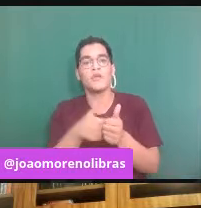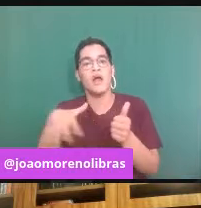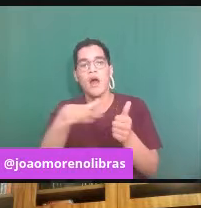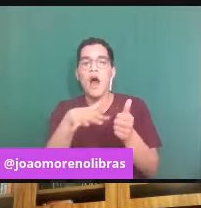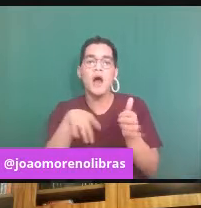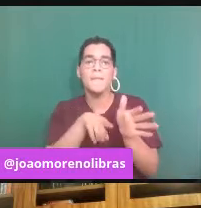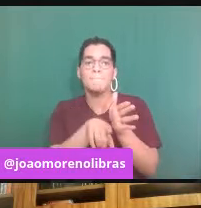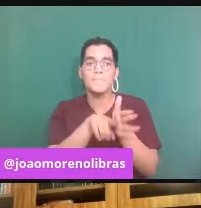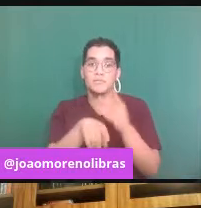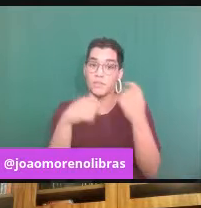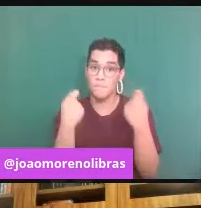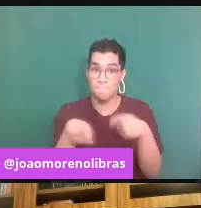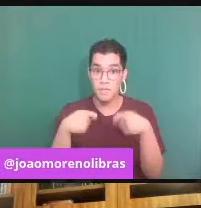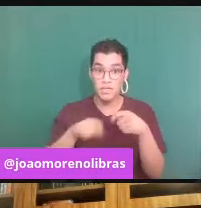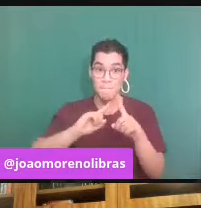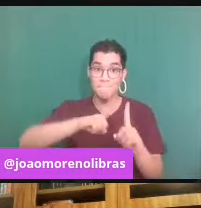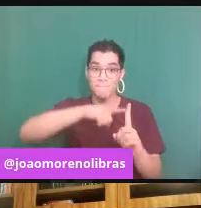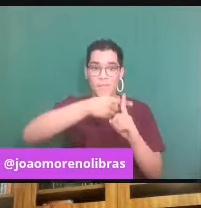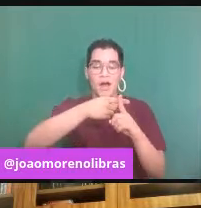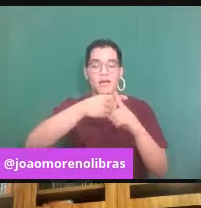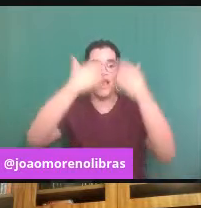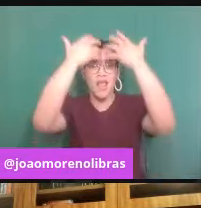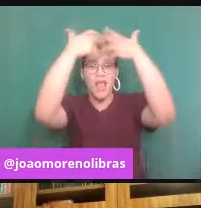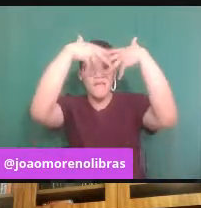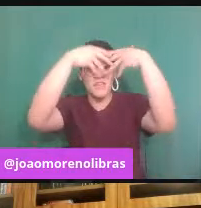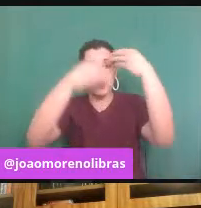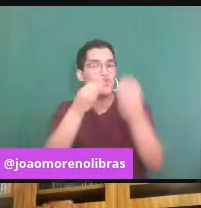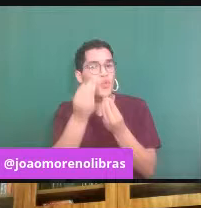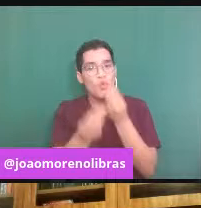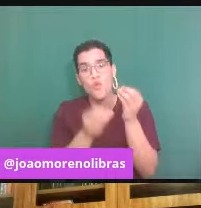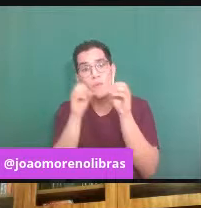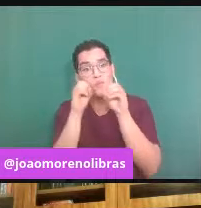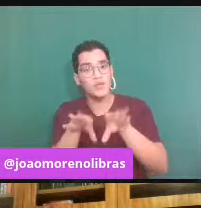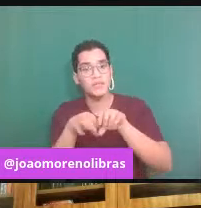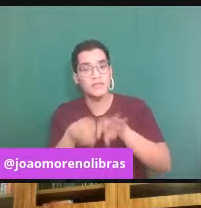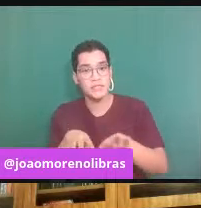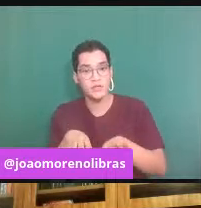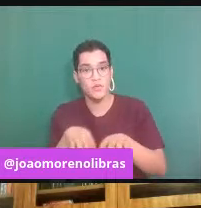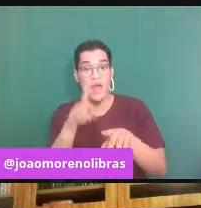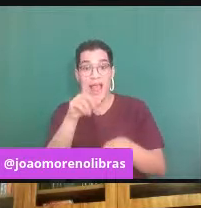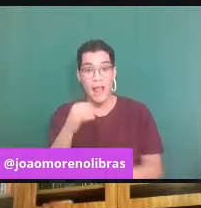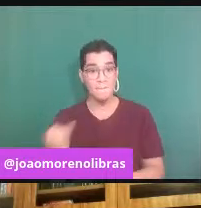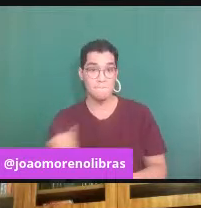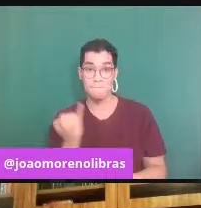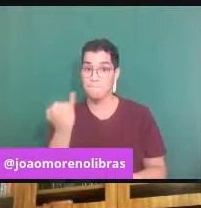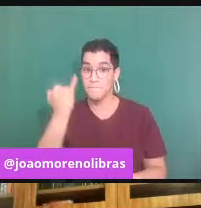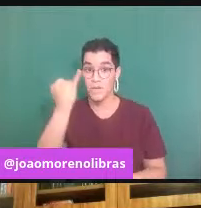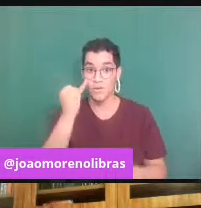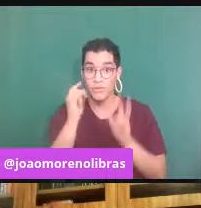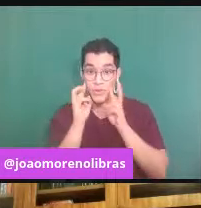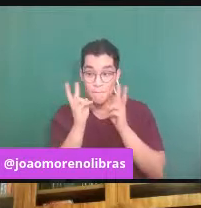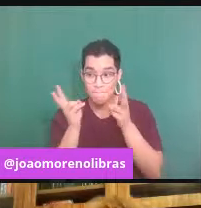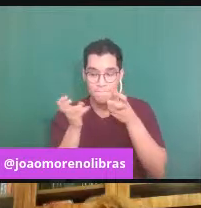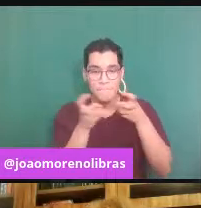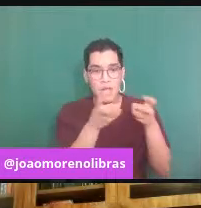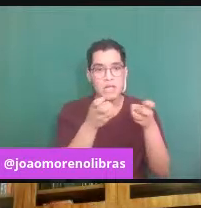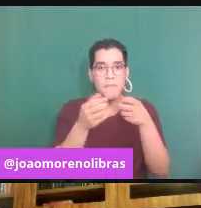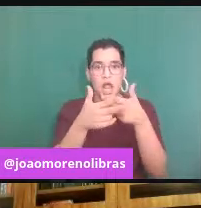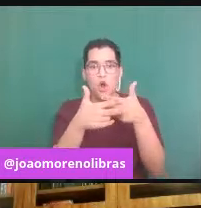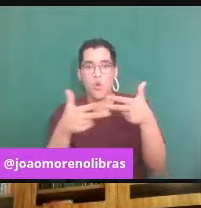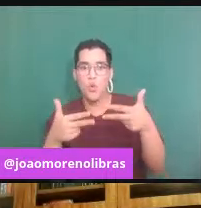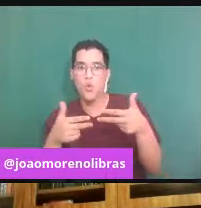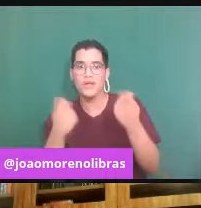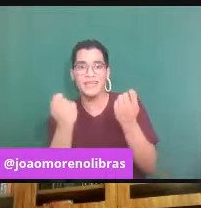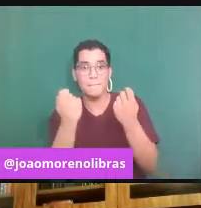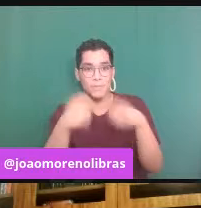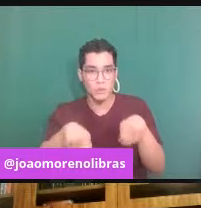reflexão ao ensino, nós sempre buscamos também esses temas que são possíveis. Seguramente vocês